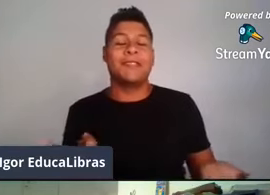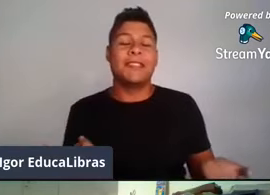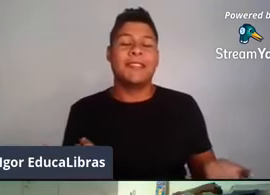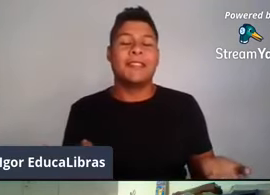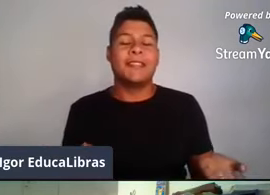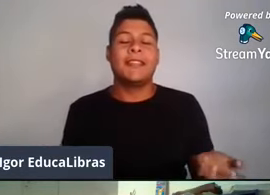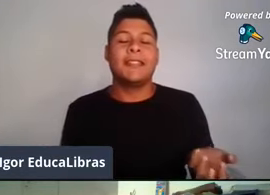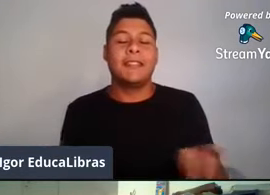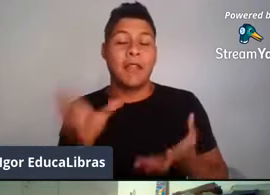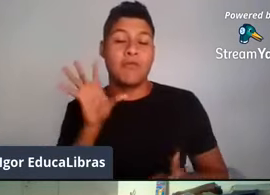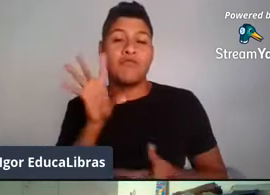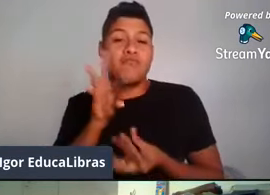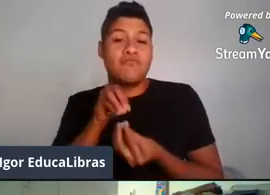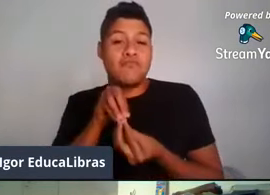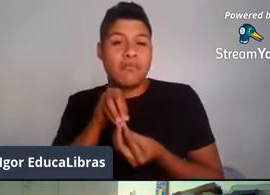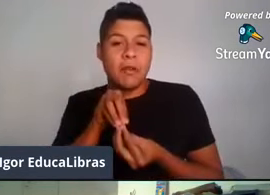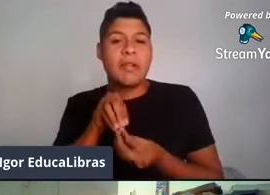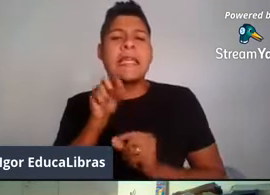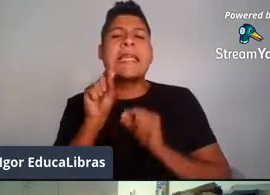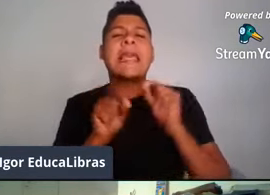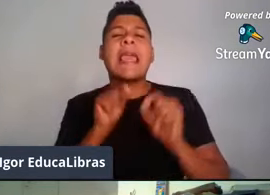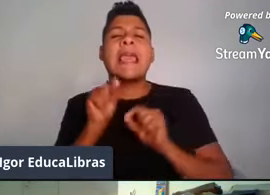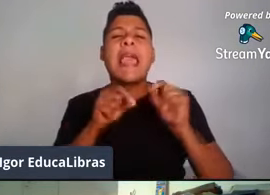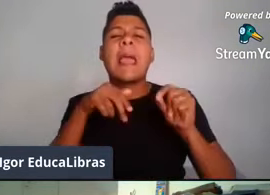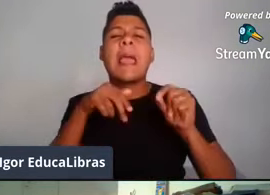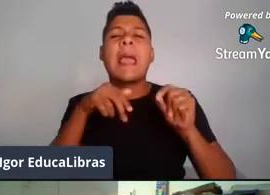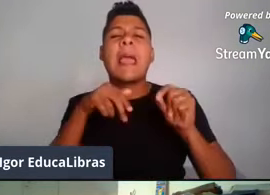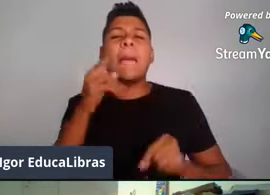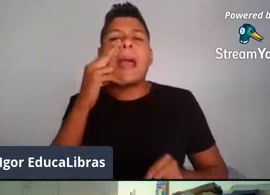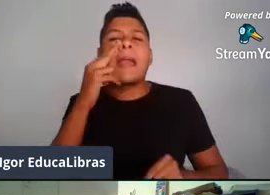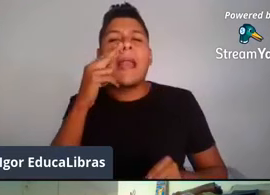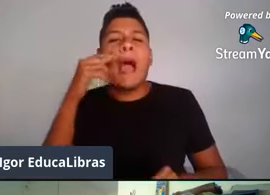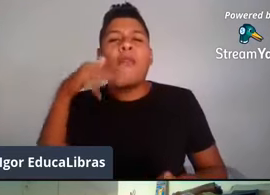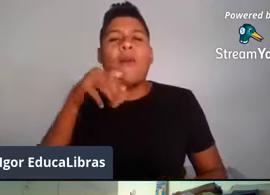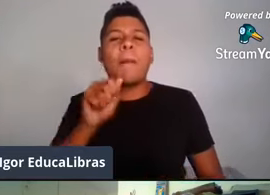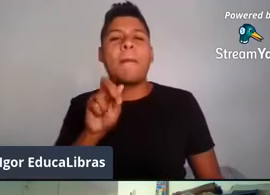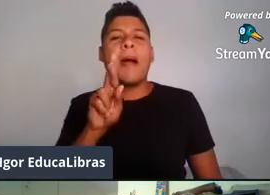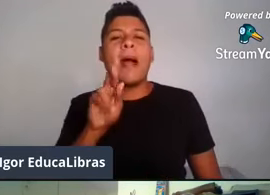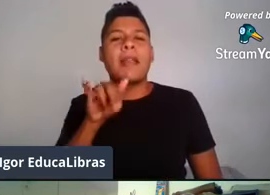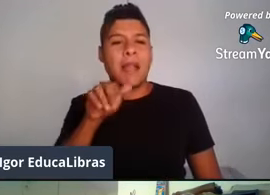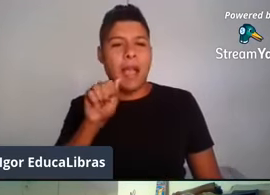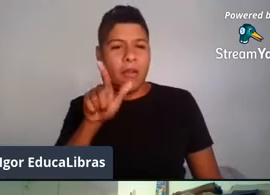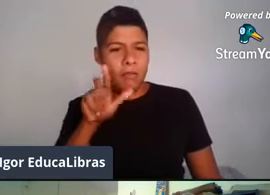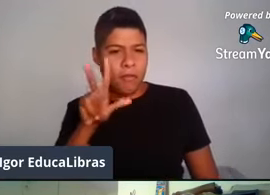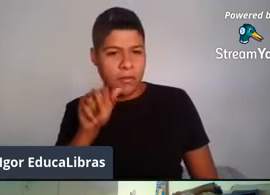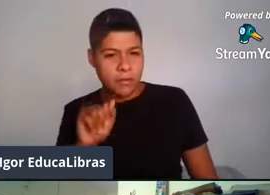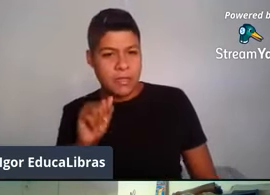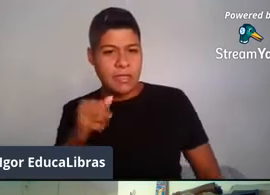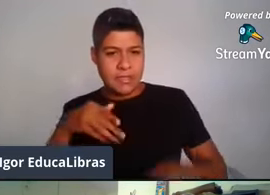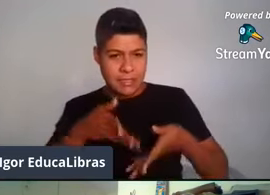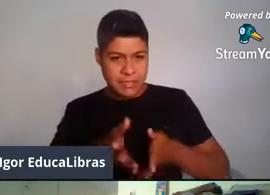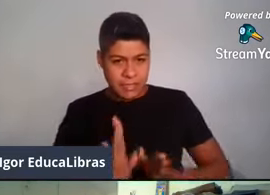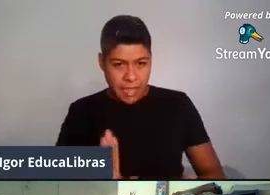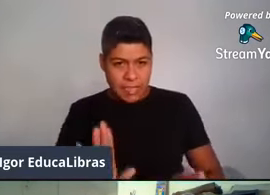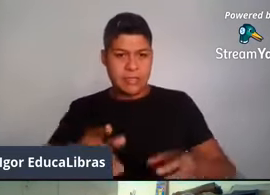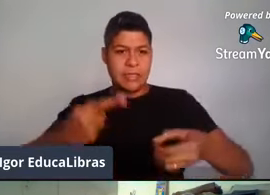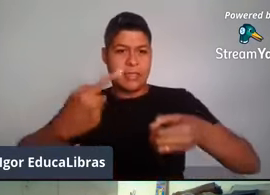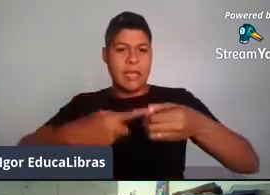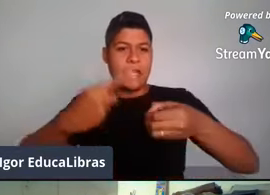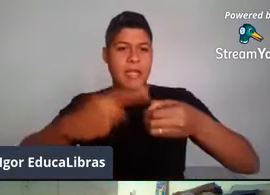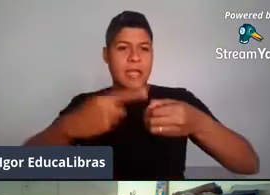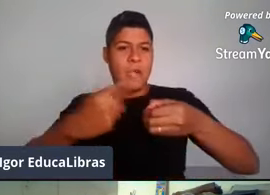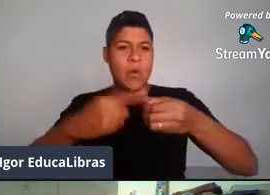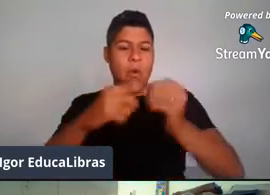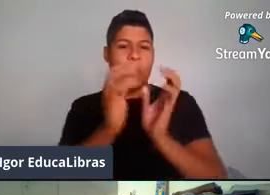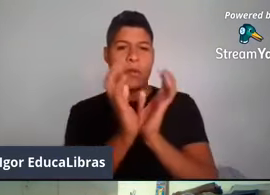vou tentar resumir aqui quem é a Marinalva. Sou uma pernambucana, nascida no interior de Pernambuco, numa cidade